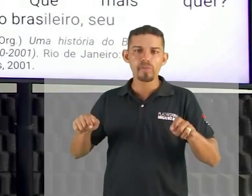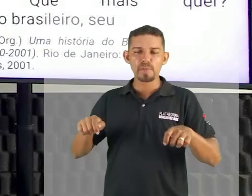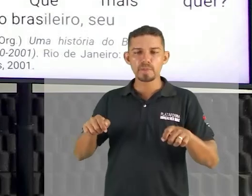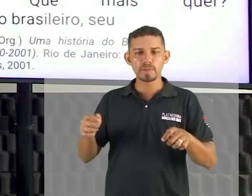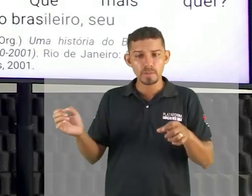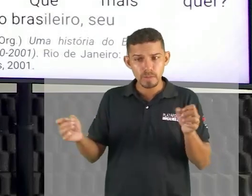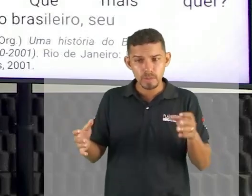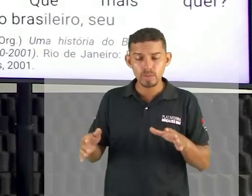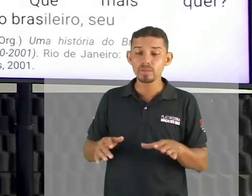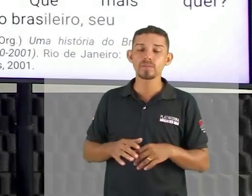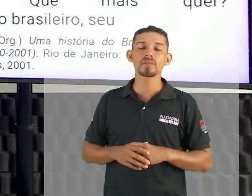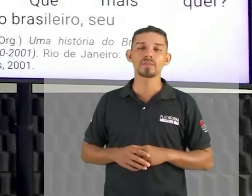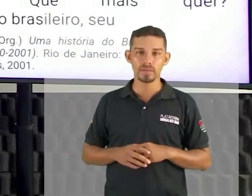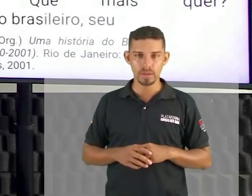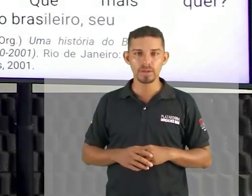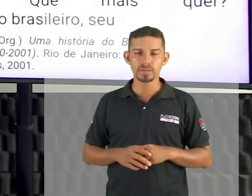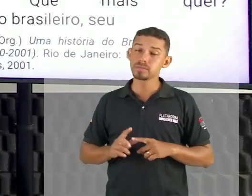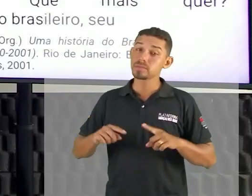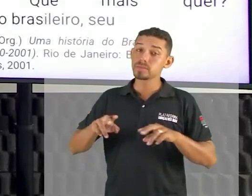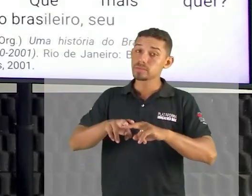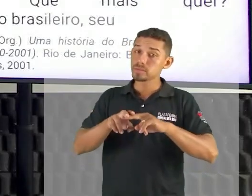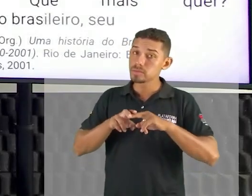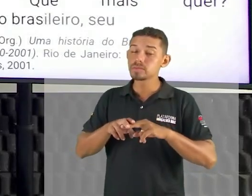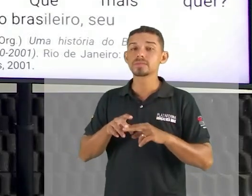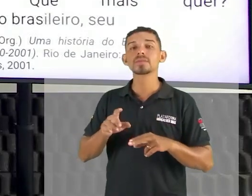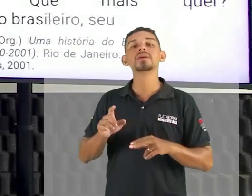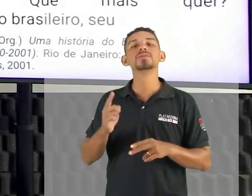pelos veículos. E aí, por isso que há